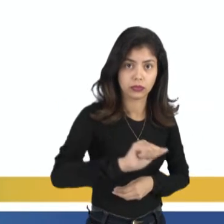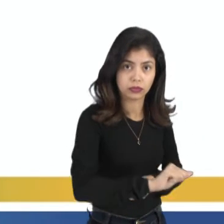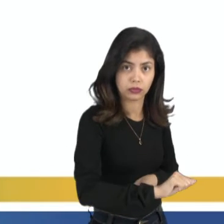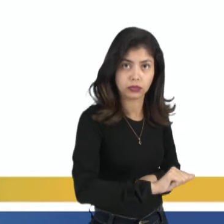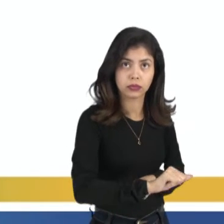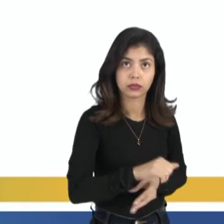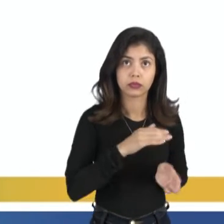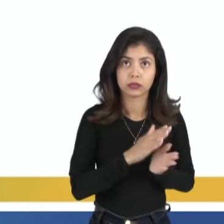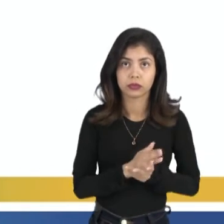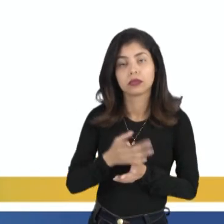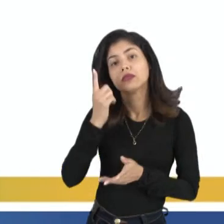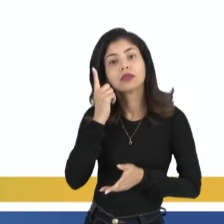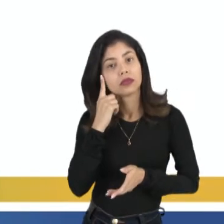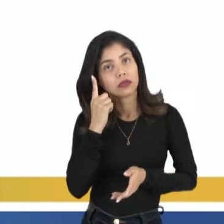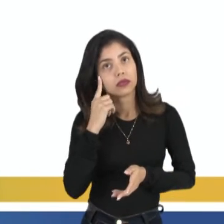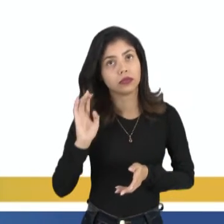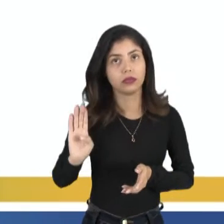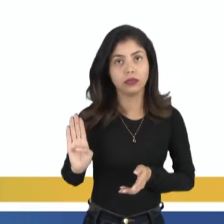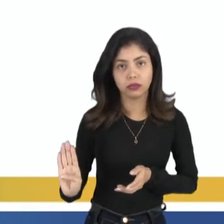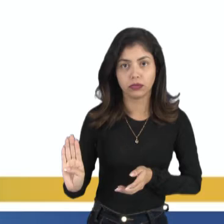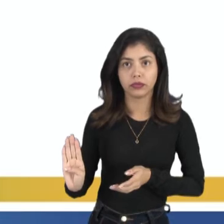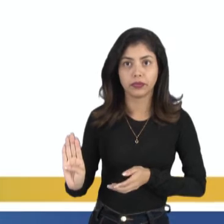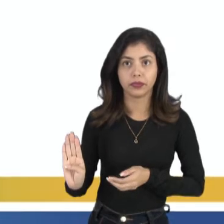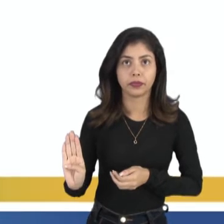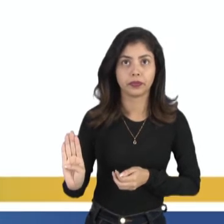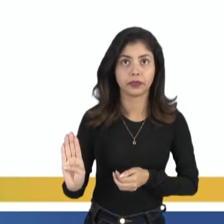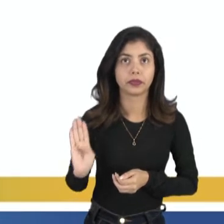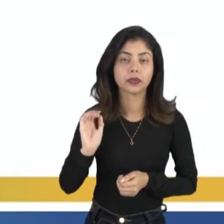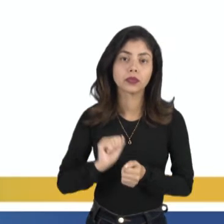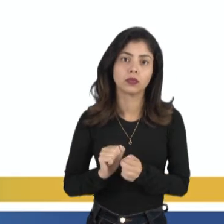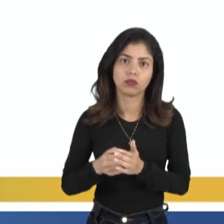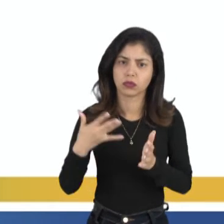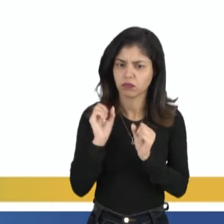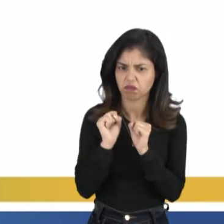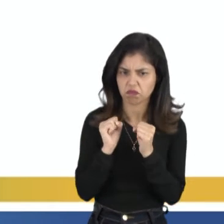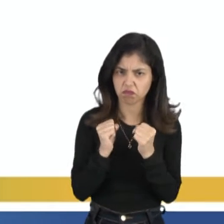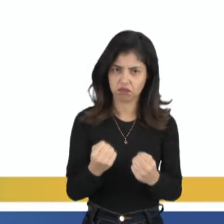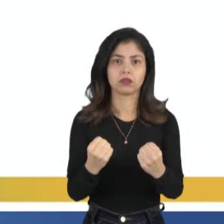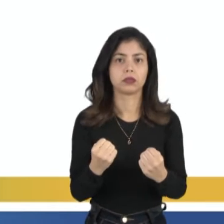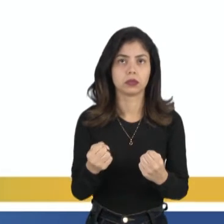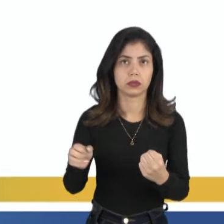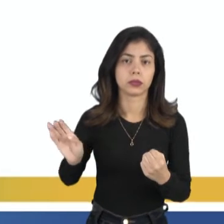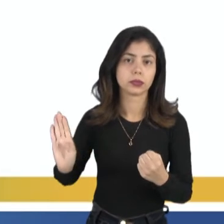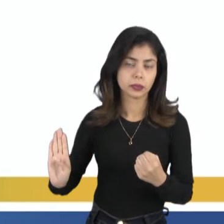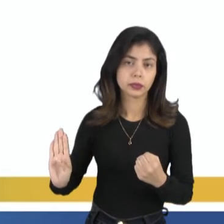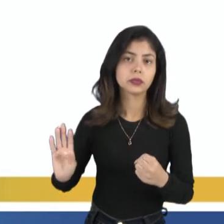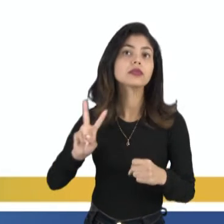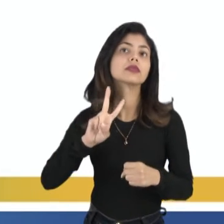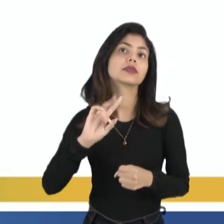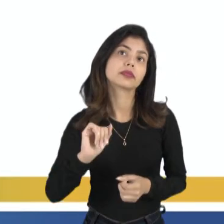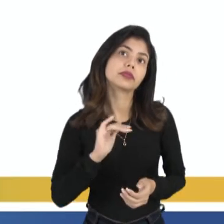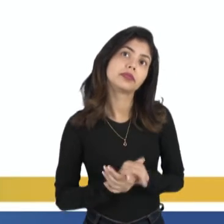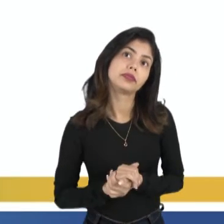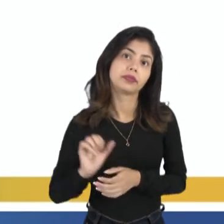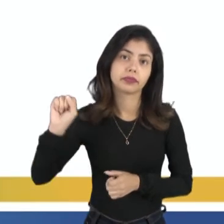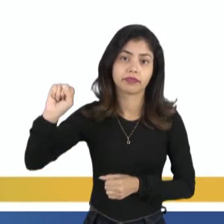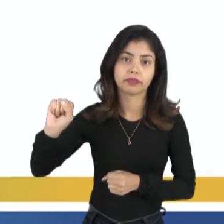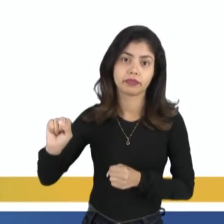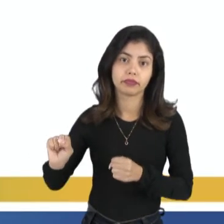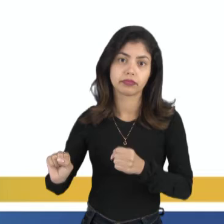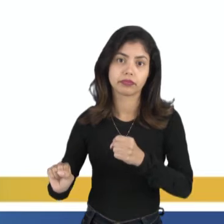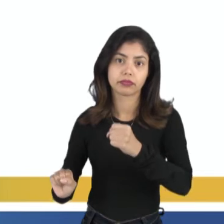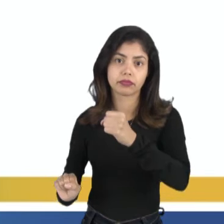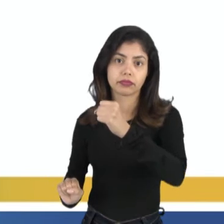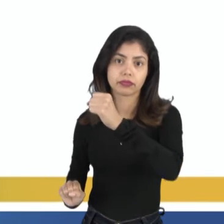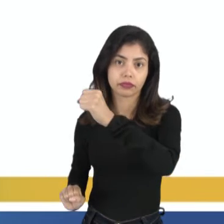rampa? Partindo do raciocínio que, se eu colocar uma massa muito pesada aqui nesse bloco, ele vai fazer o bloco subir.